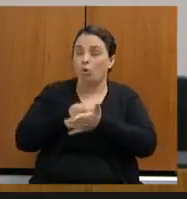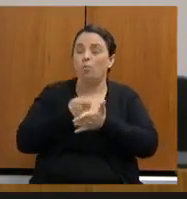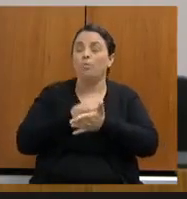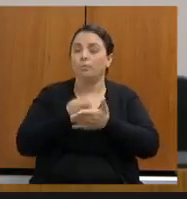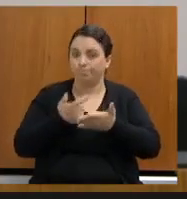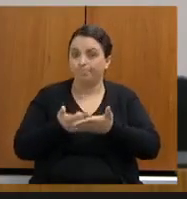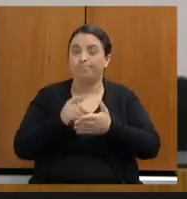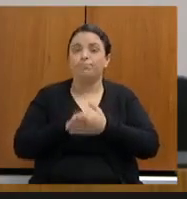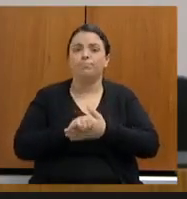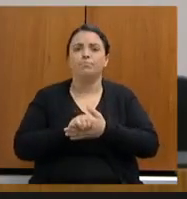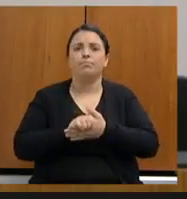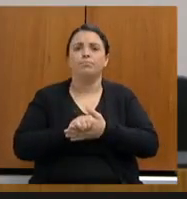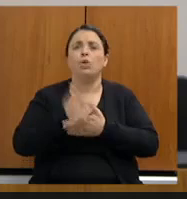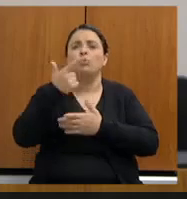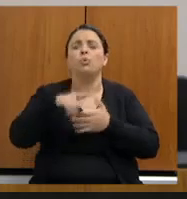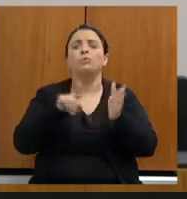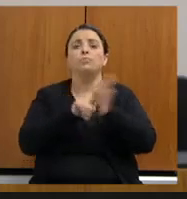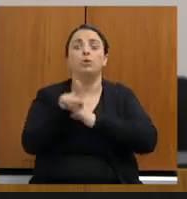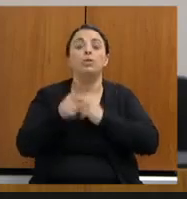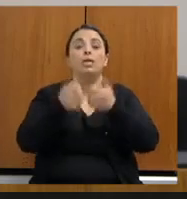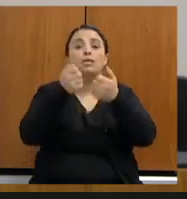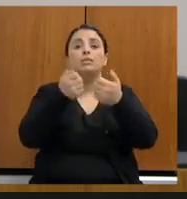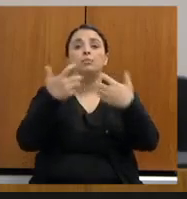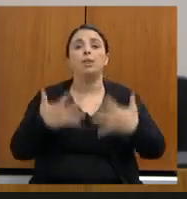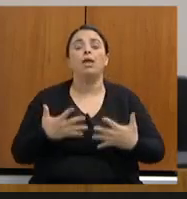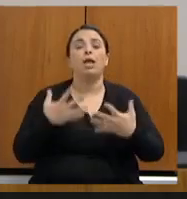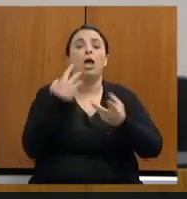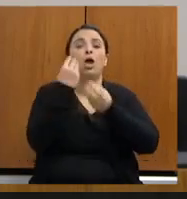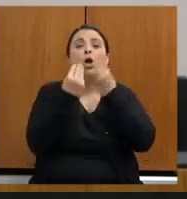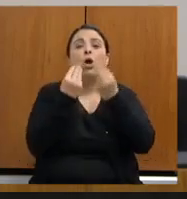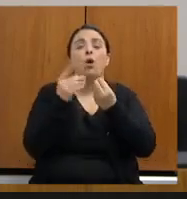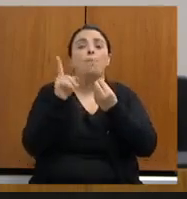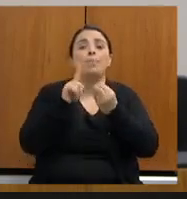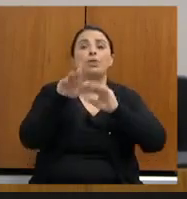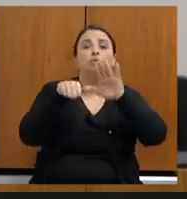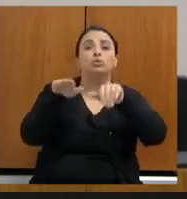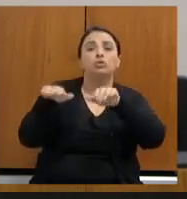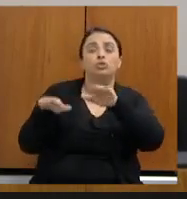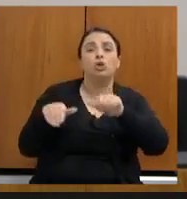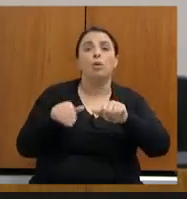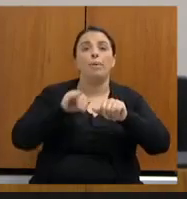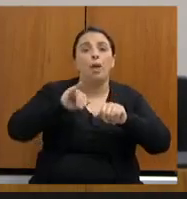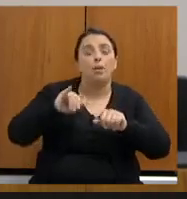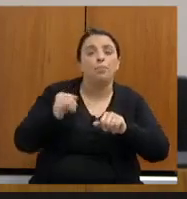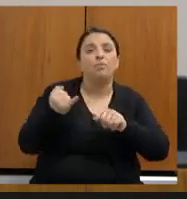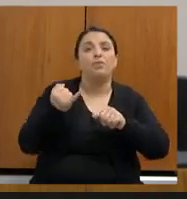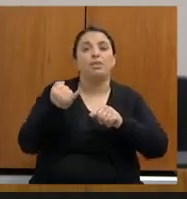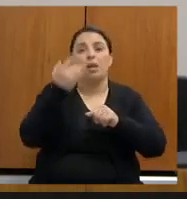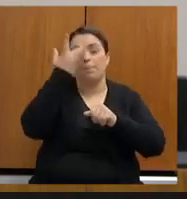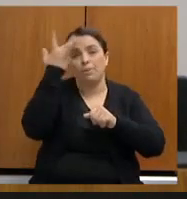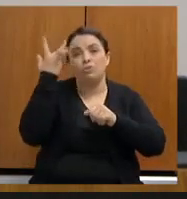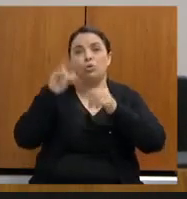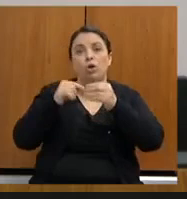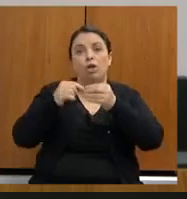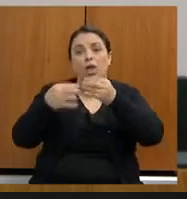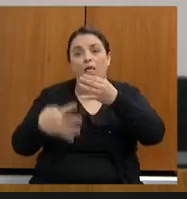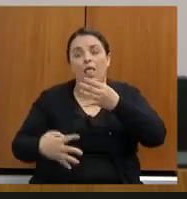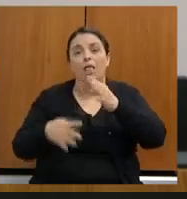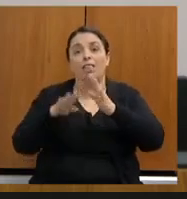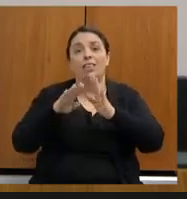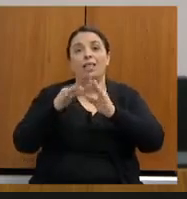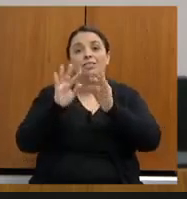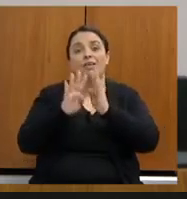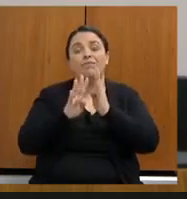esclarecimento Comandante quanto ao motivo da não convocação e aproveitamento de candidatos excedentes do concurso